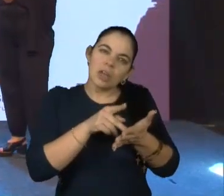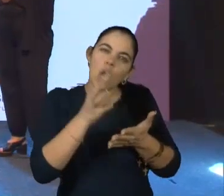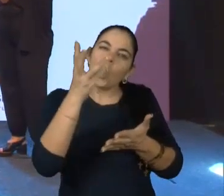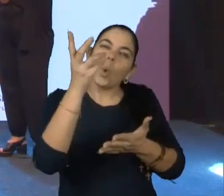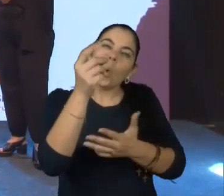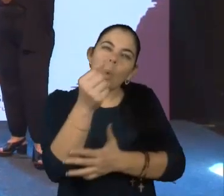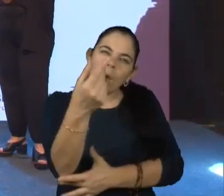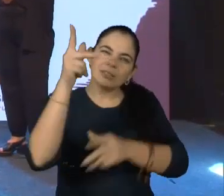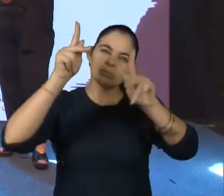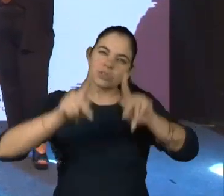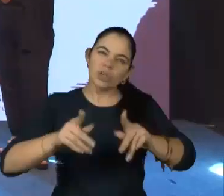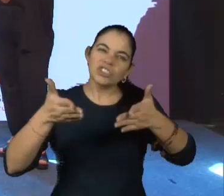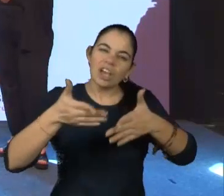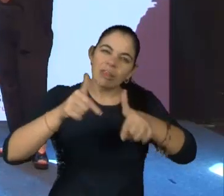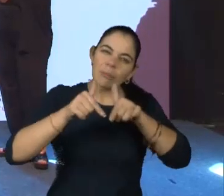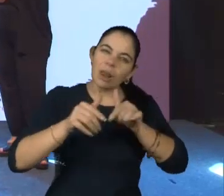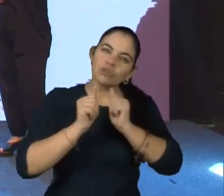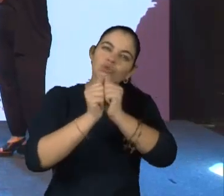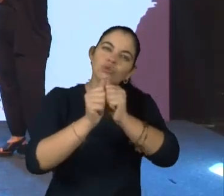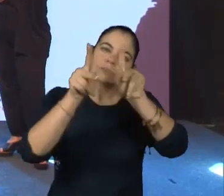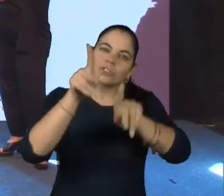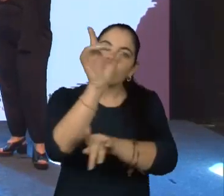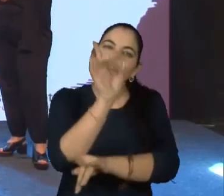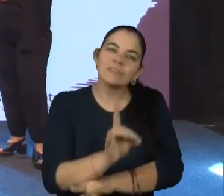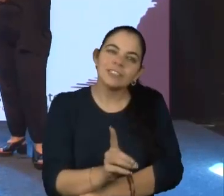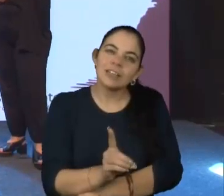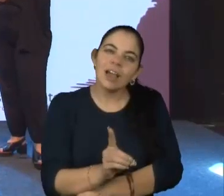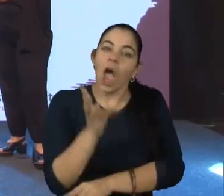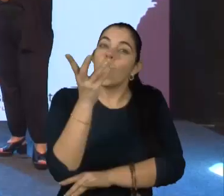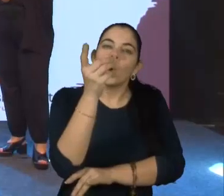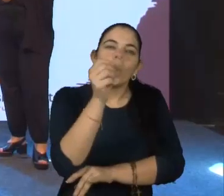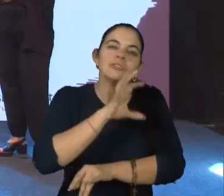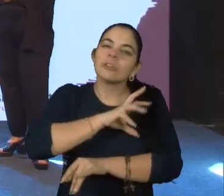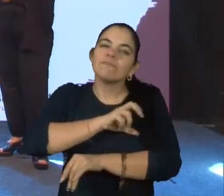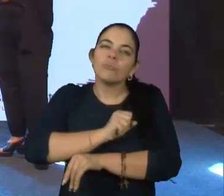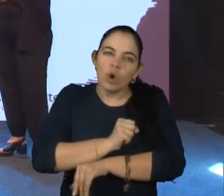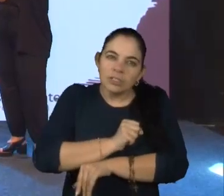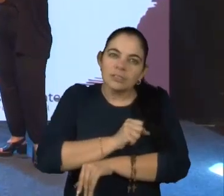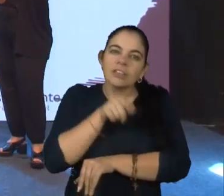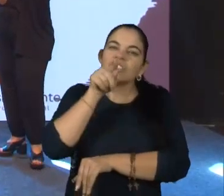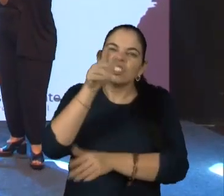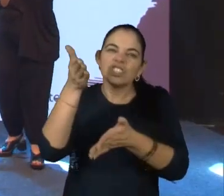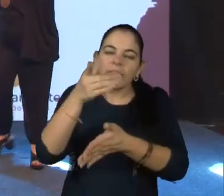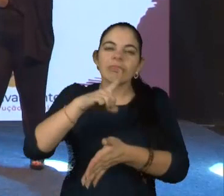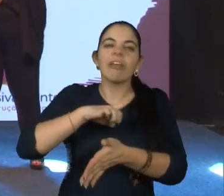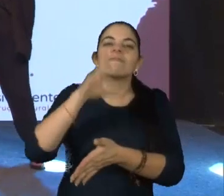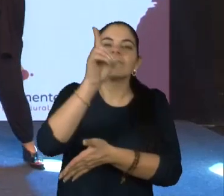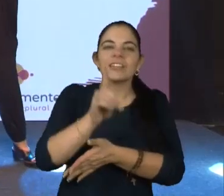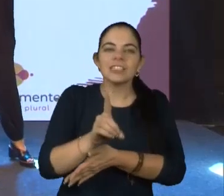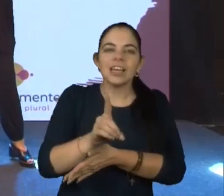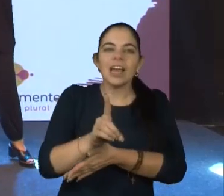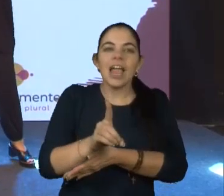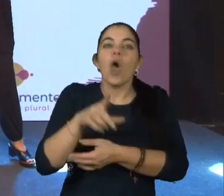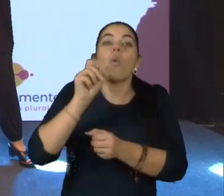Com quantas pessoas vocês já trabalharam que têm deficiência? Quantos amores vocês já tiveram que têm deficiência?